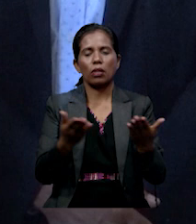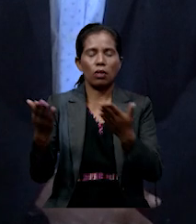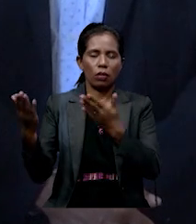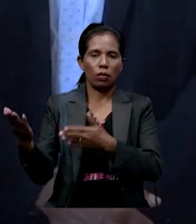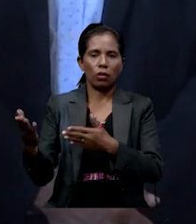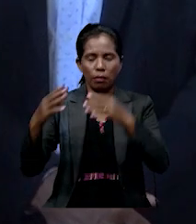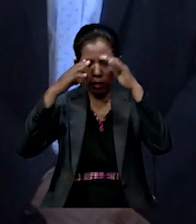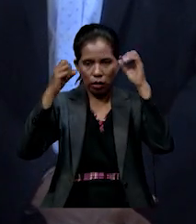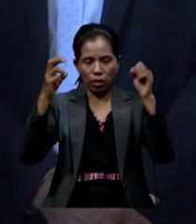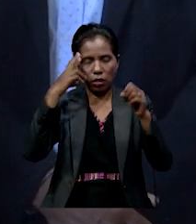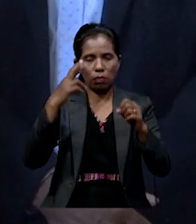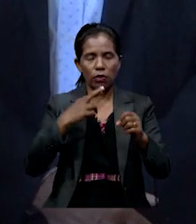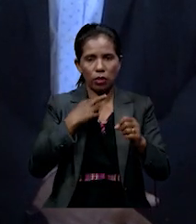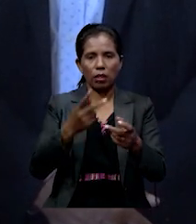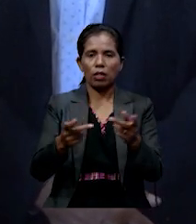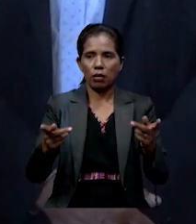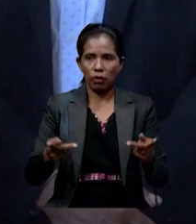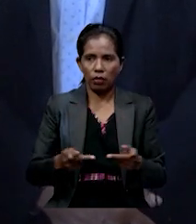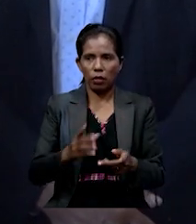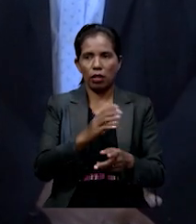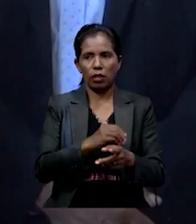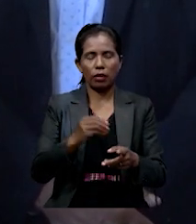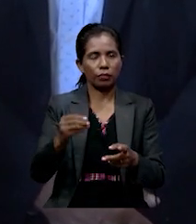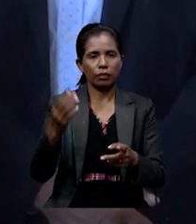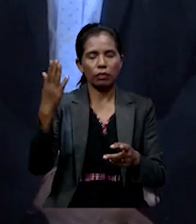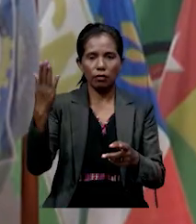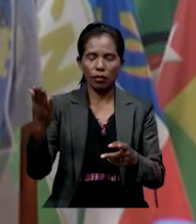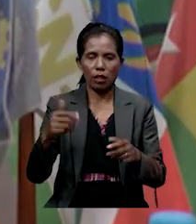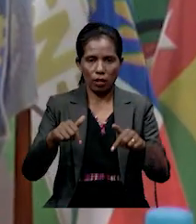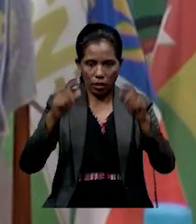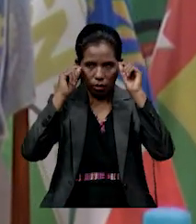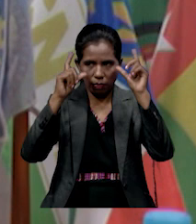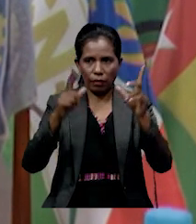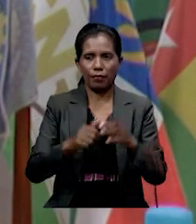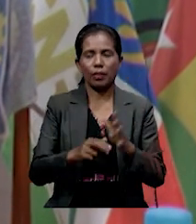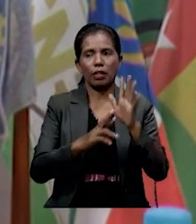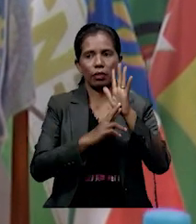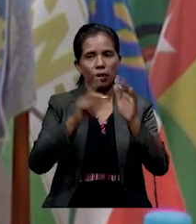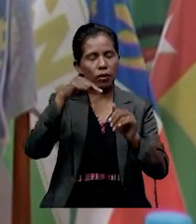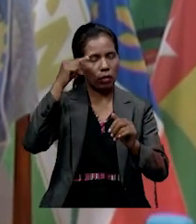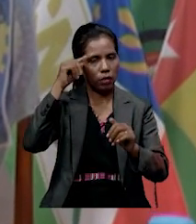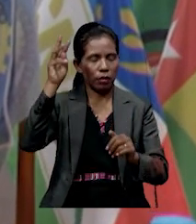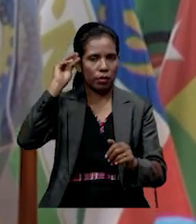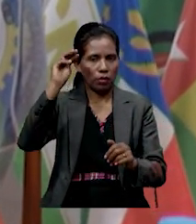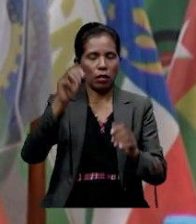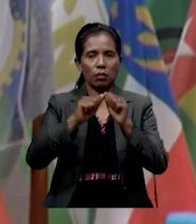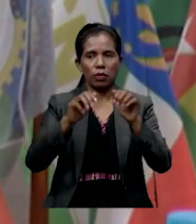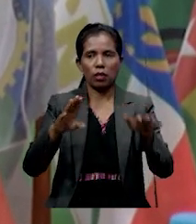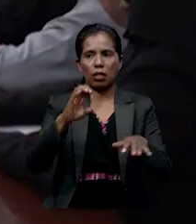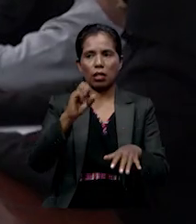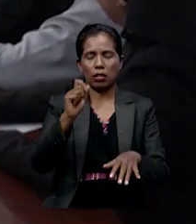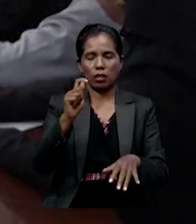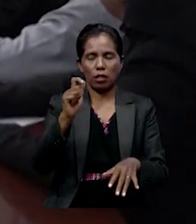nefatin durante presidente republika ausente iha Timor. Representante do Governo, Ministro da Administração Estatal,